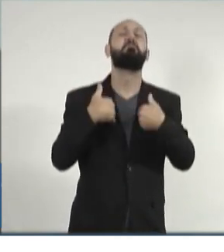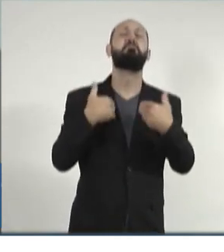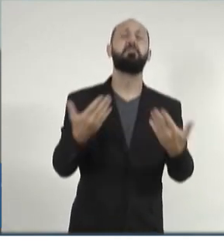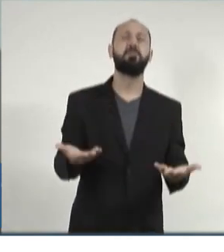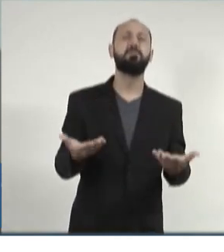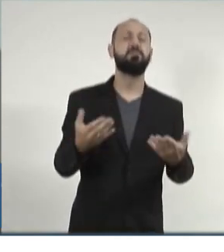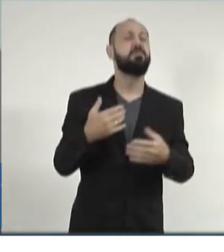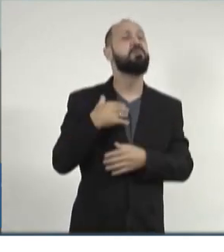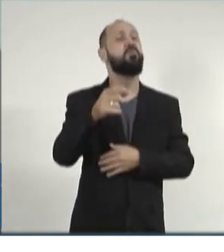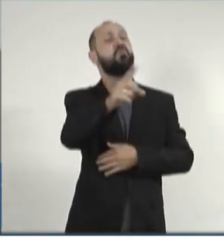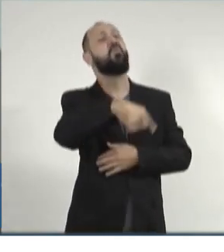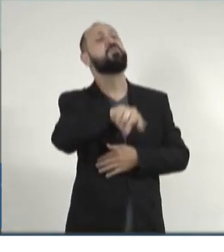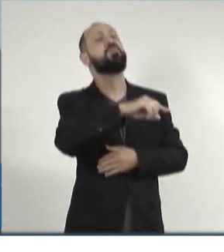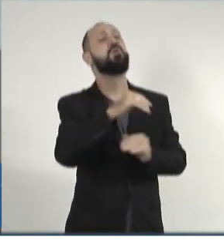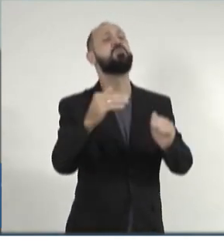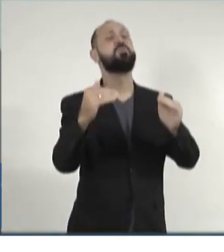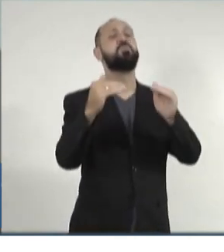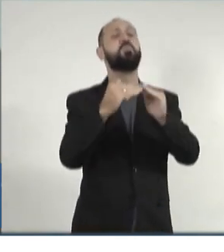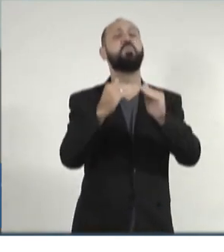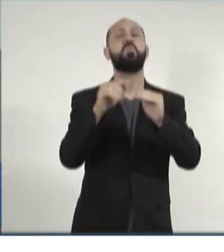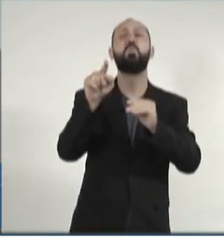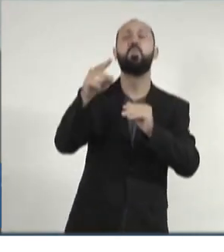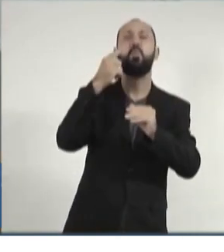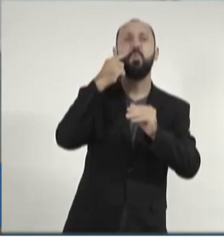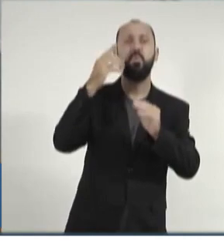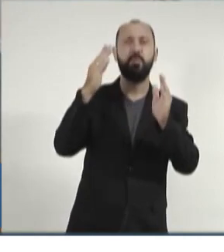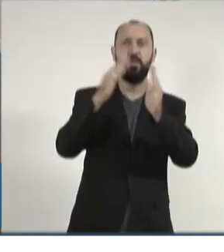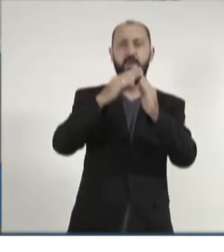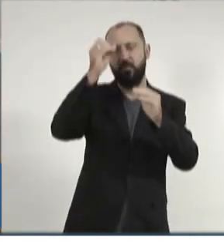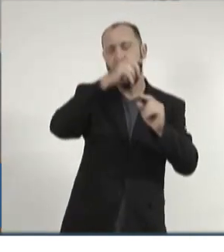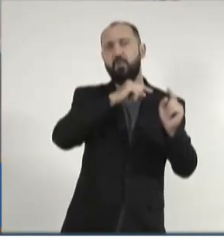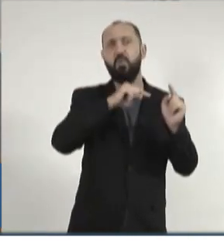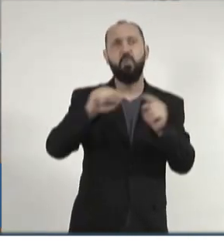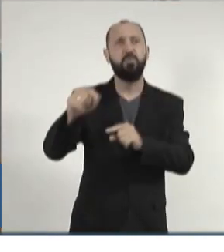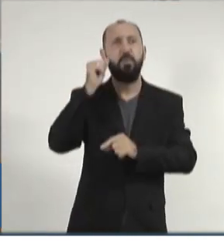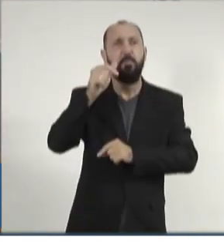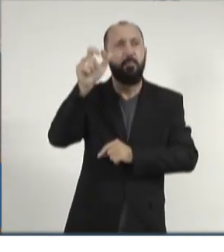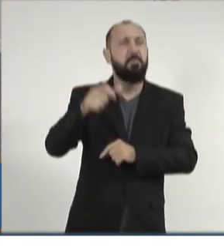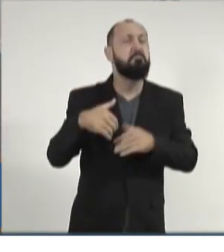vocês acham que vocês têm a ver com a violência doméstica e familiar contra a mulher?